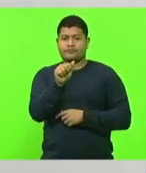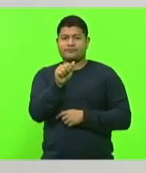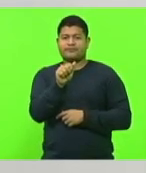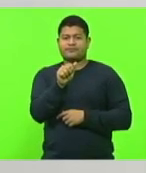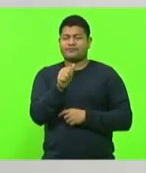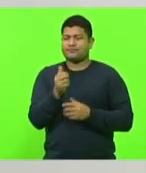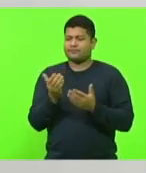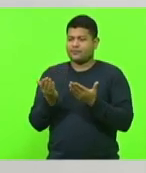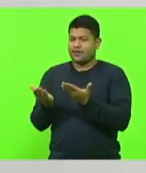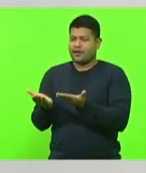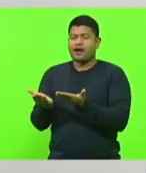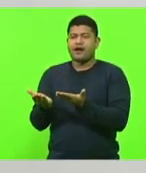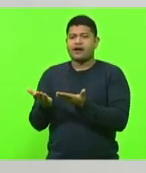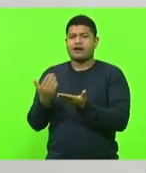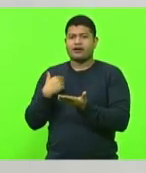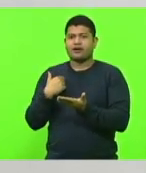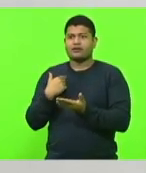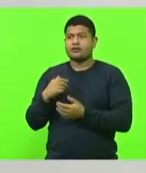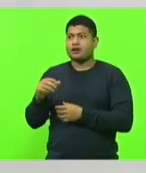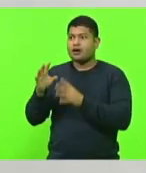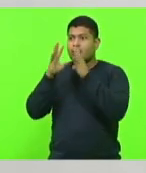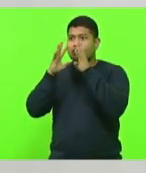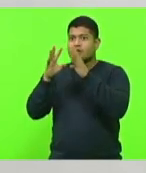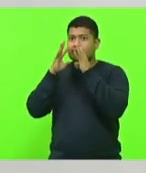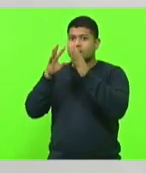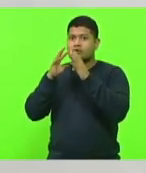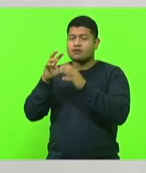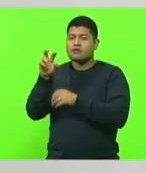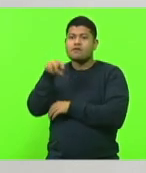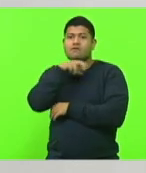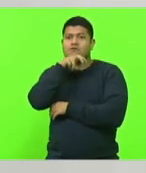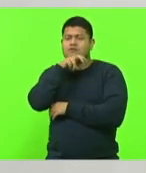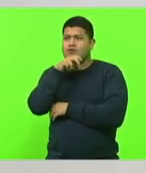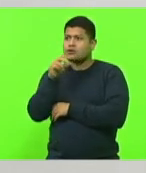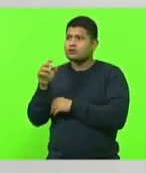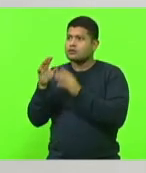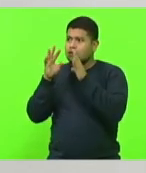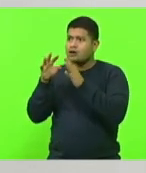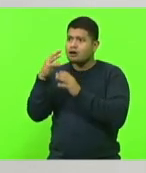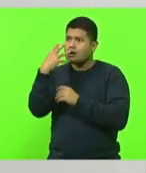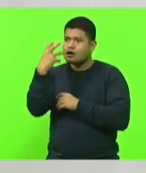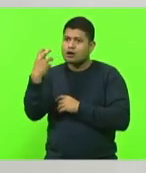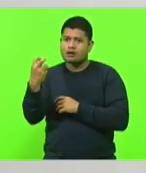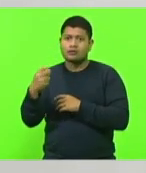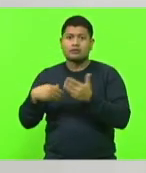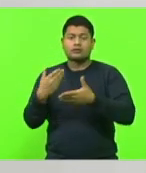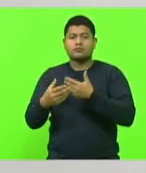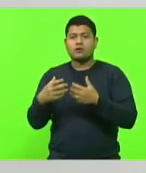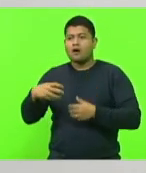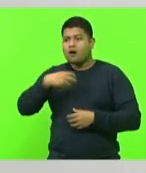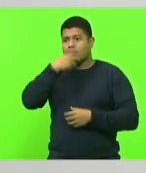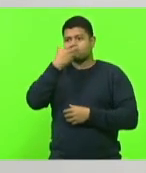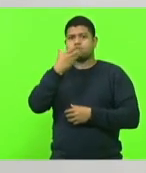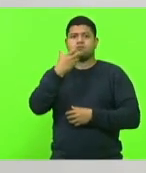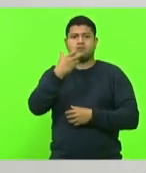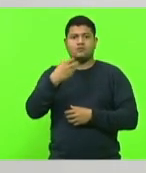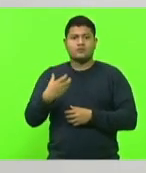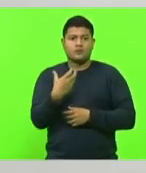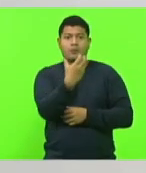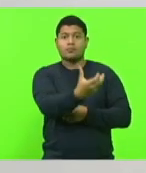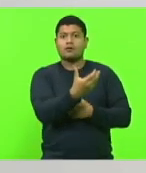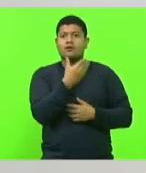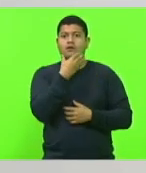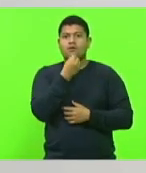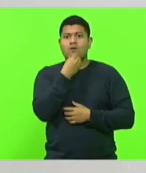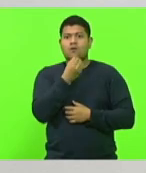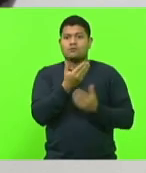à serpente, e ela comeu e viu que era bom, e deu ao marido e viu que era bom. Ambos comeram e perderam a